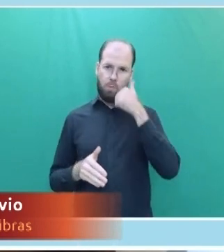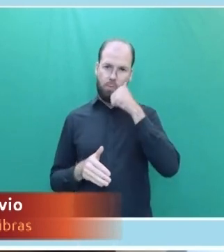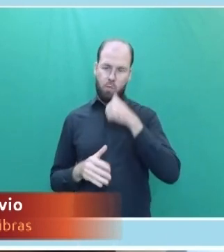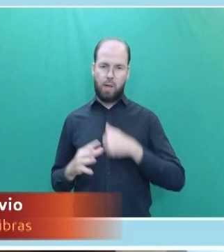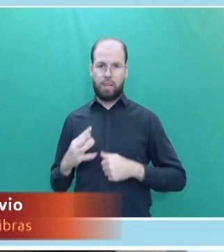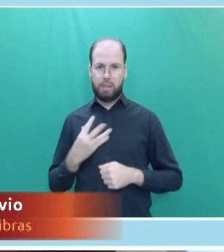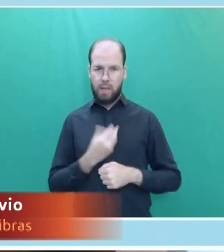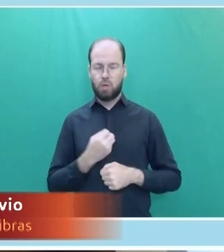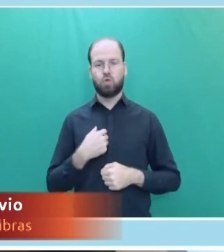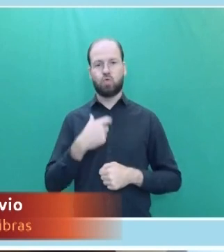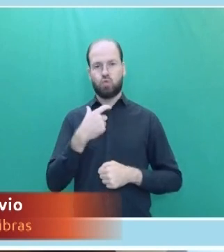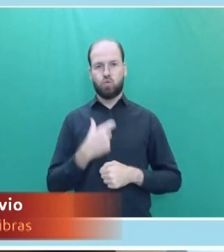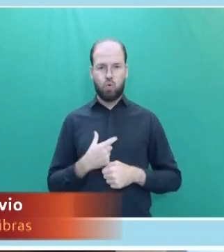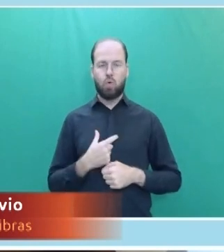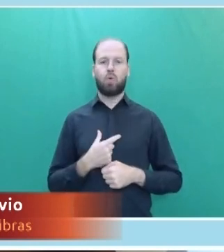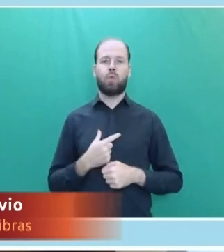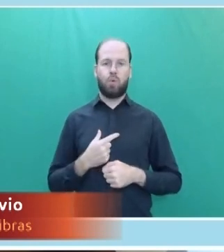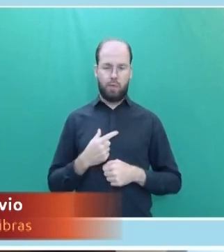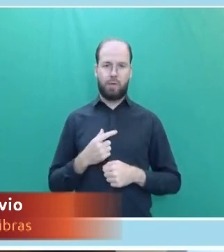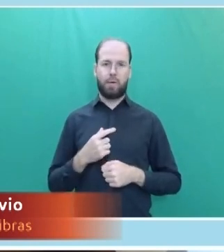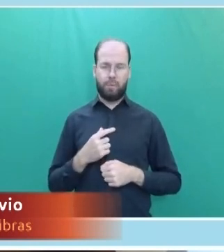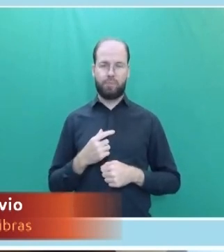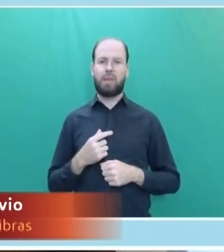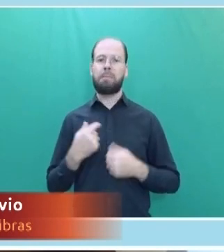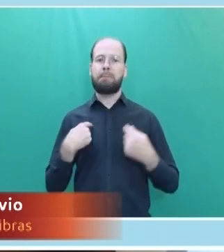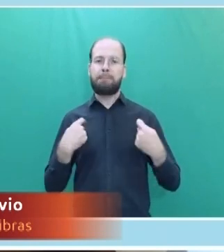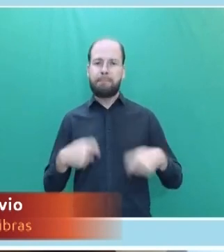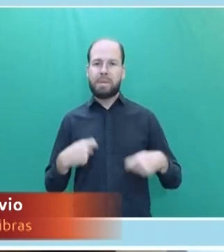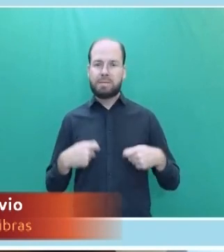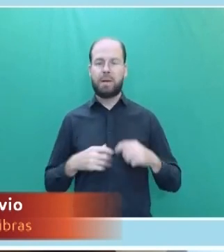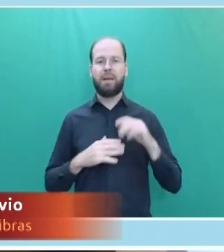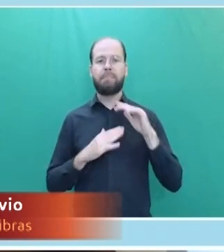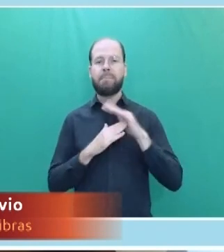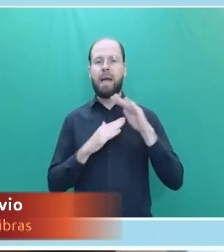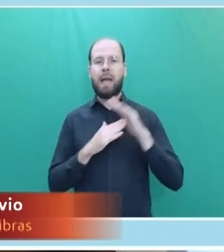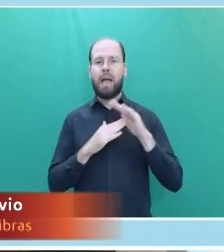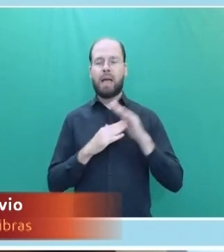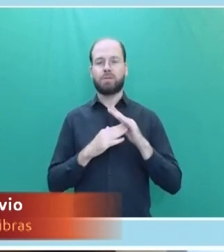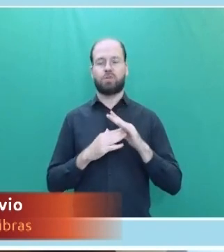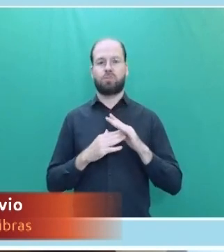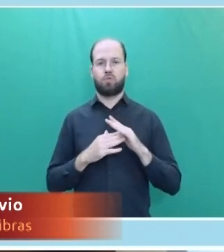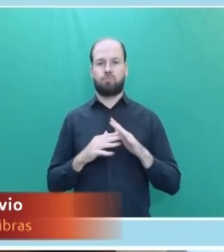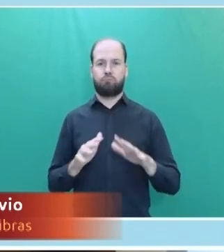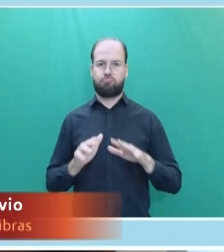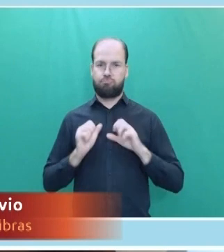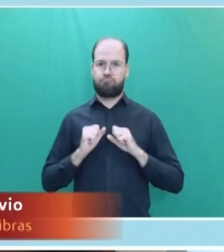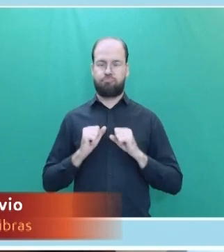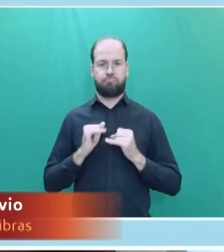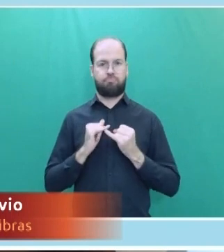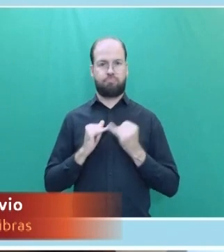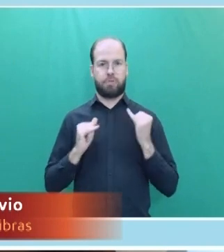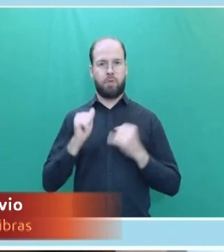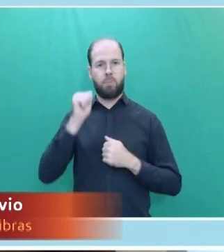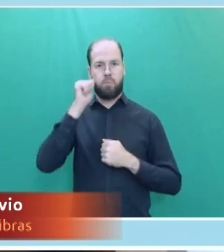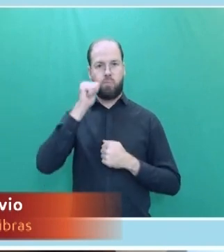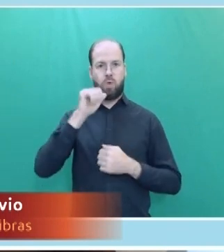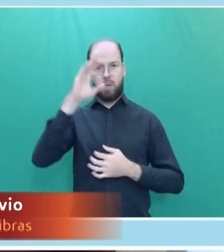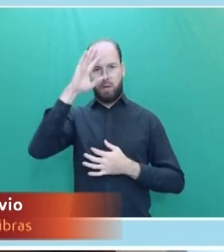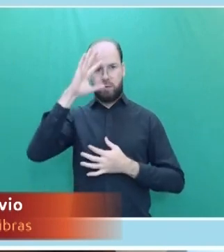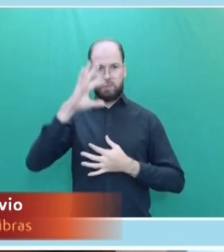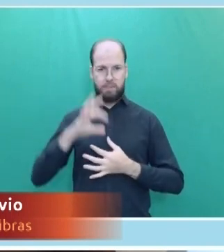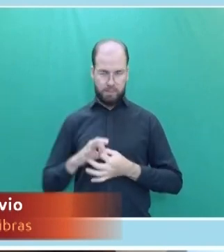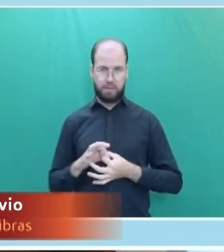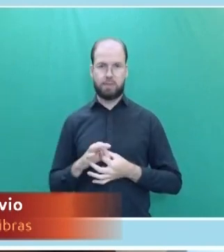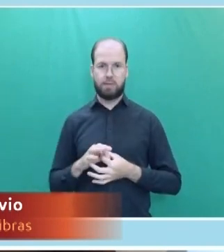sou uma travesti, eu preciso ao máximo me apropriar, parecer a uma mulher cis,